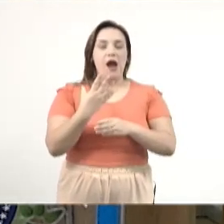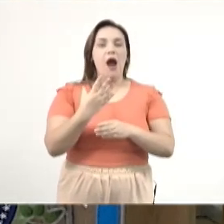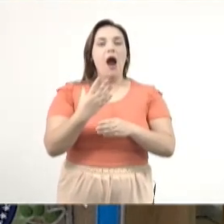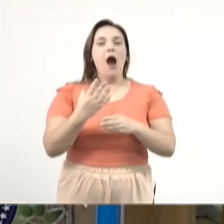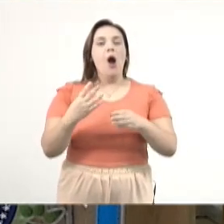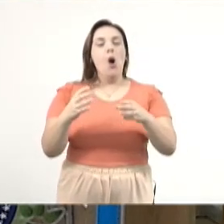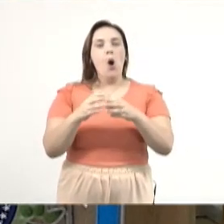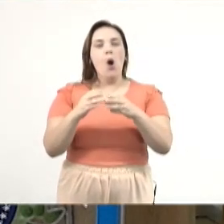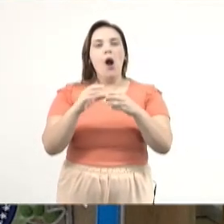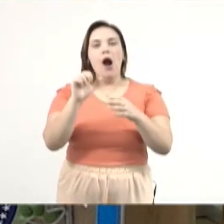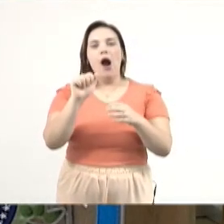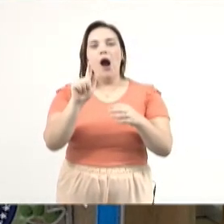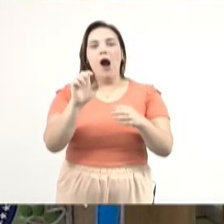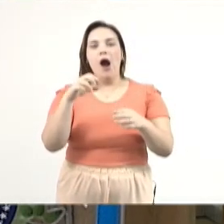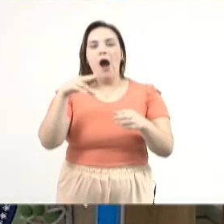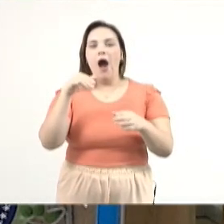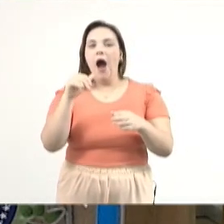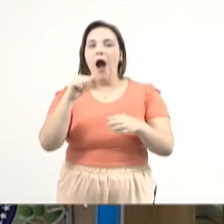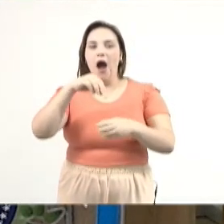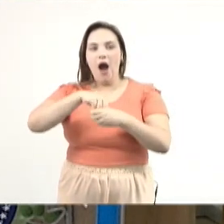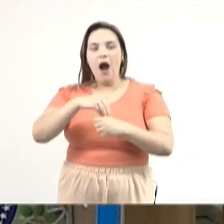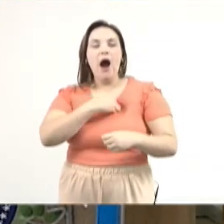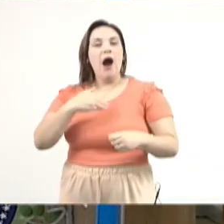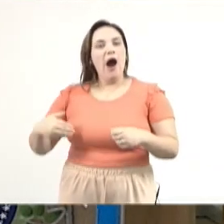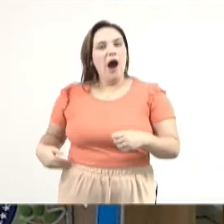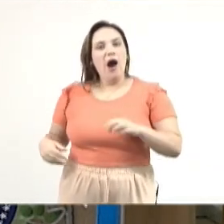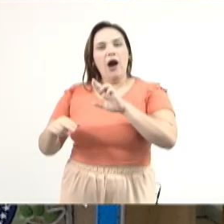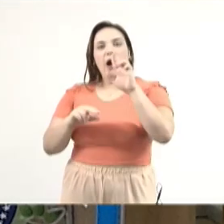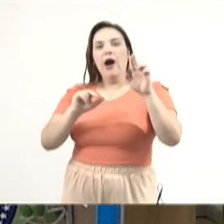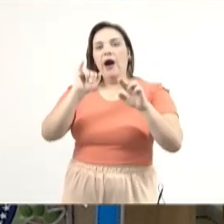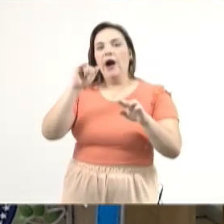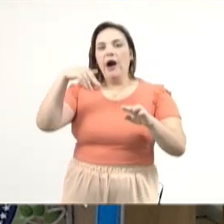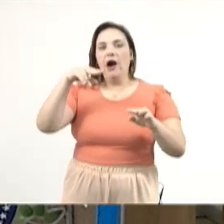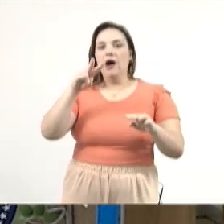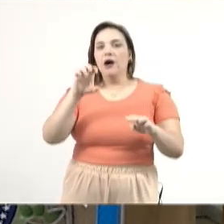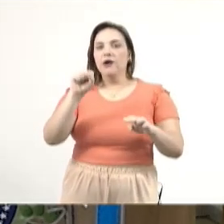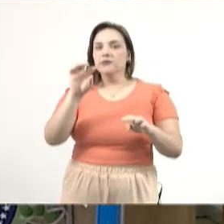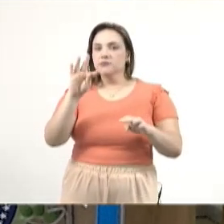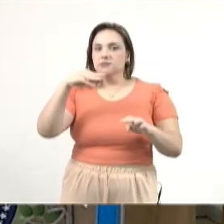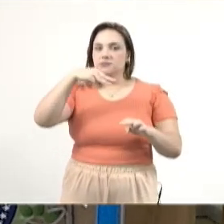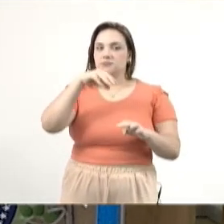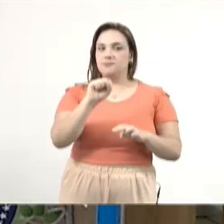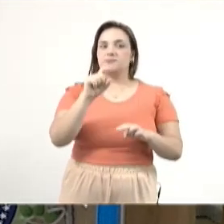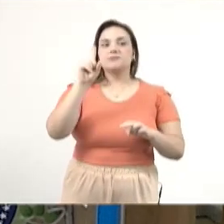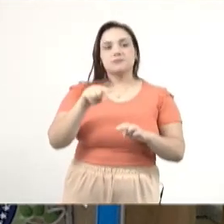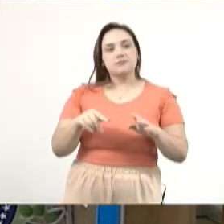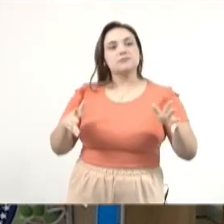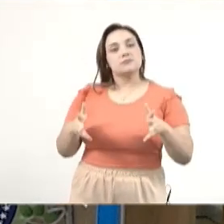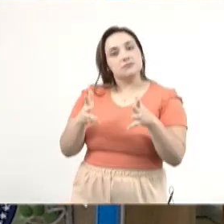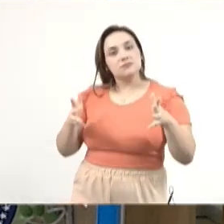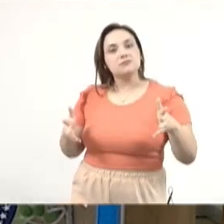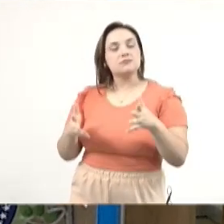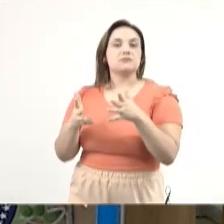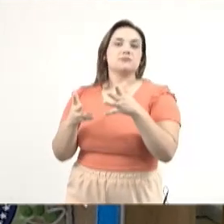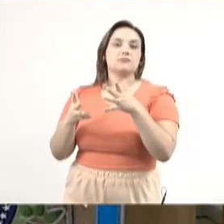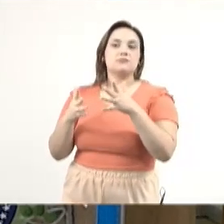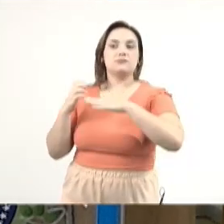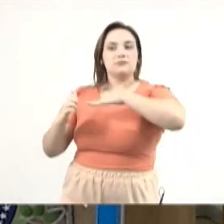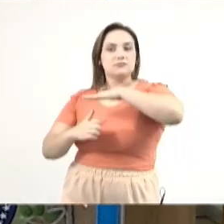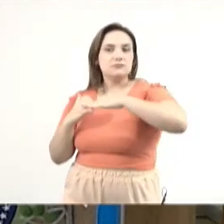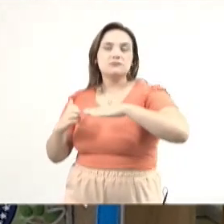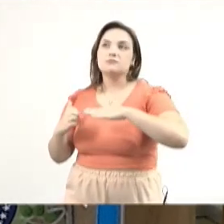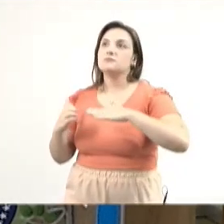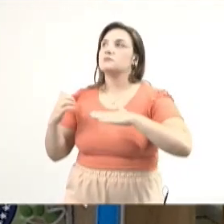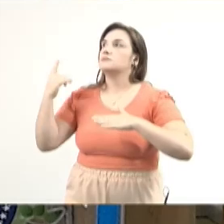nova agência dentro da estrutura do governo do estado, a InvestMS, que é a agência de promoção de investimentos para ajudar a